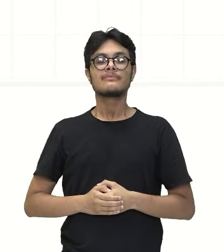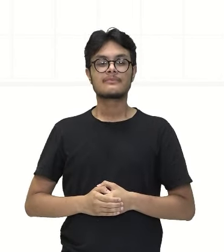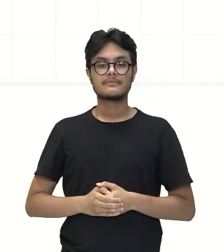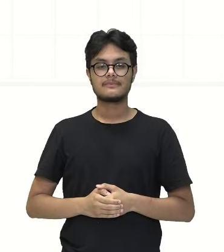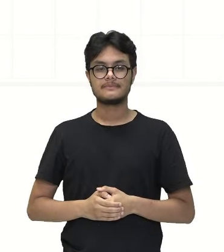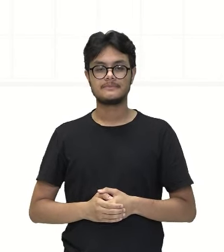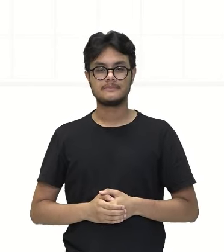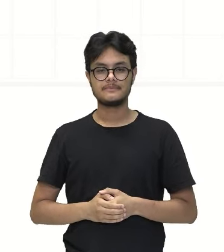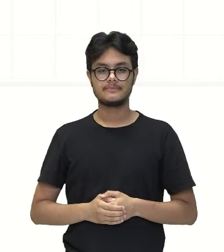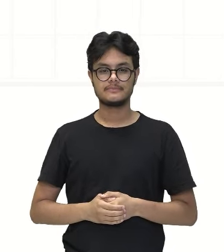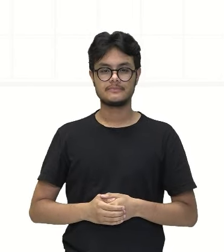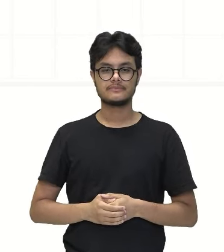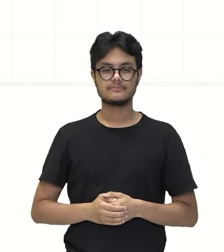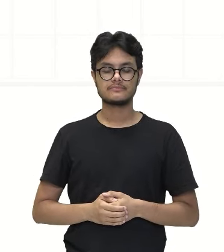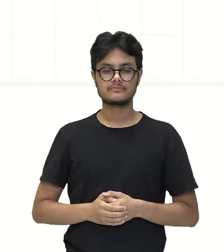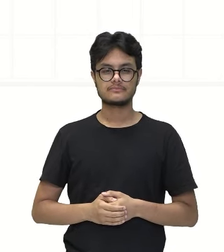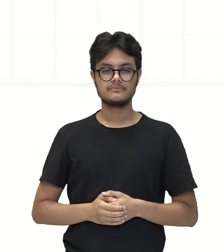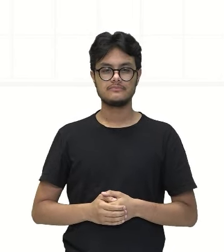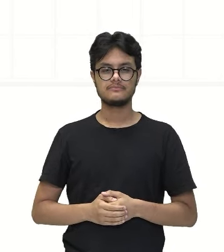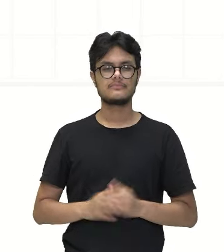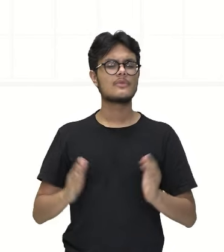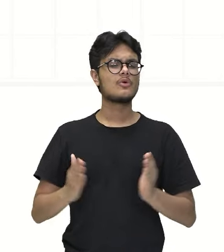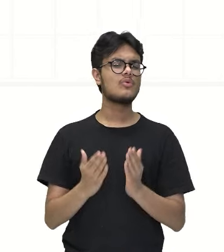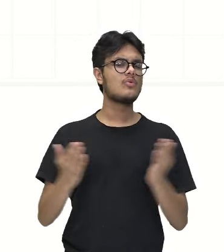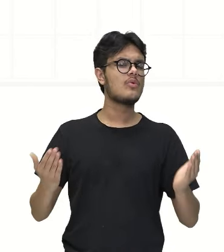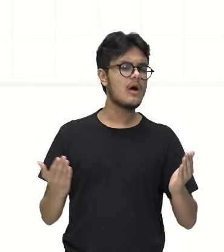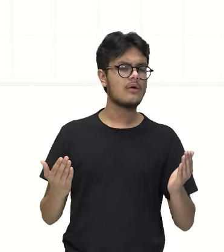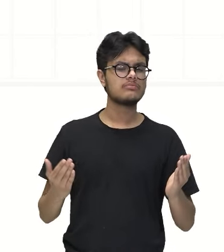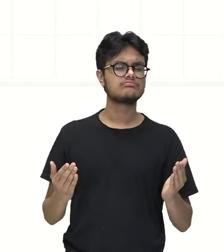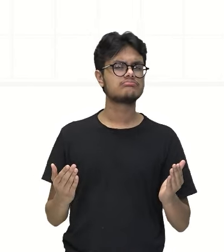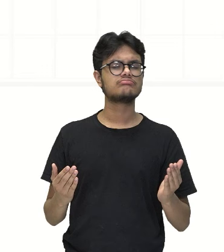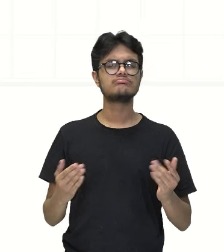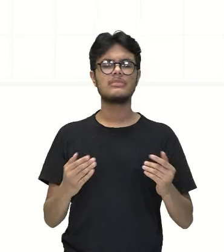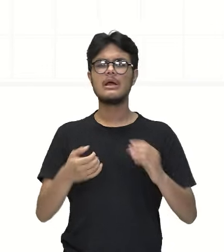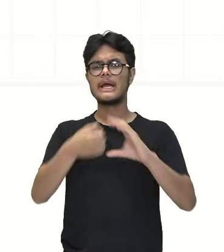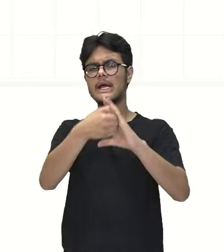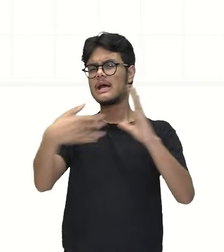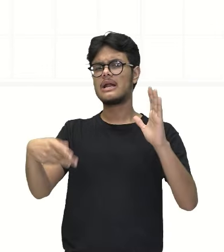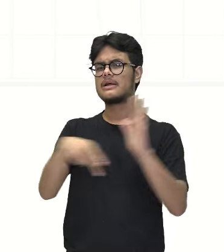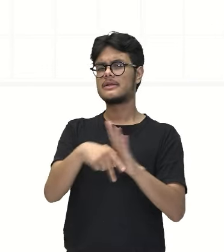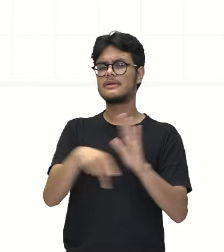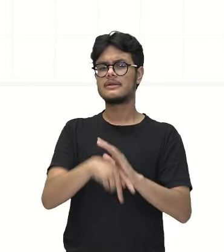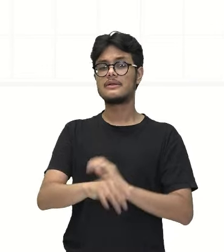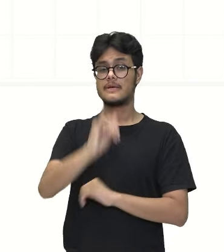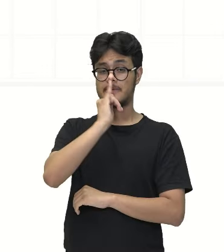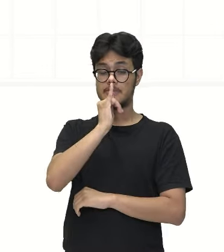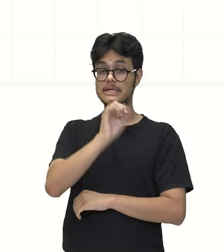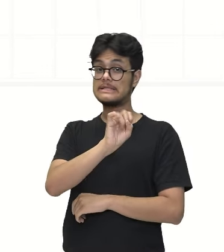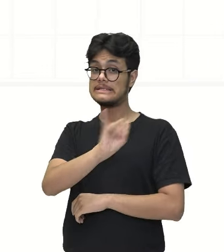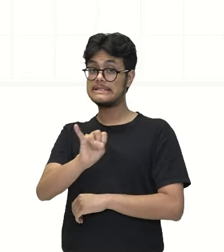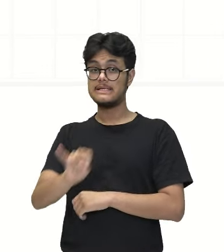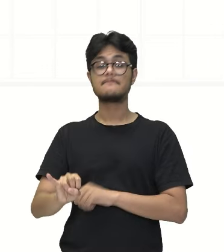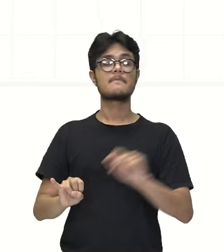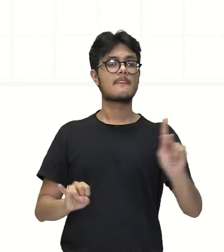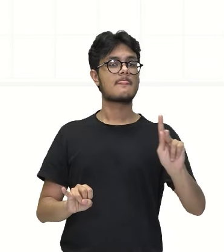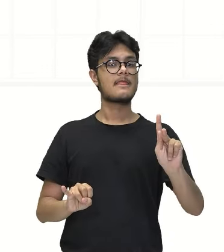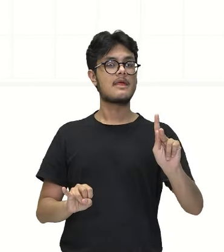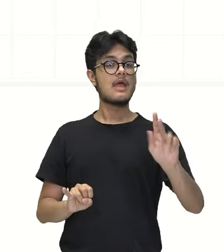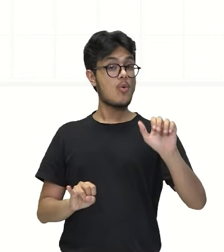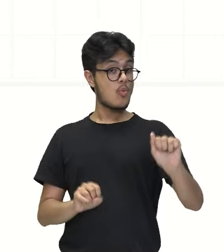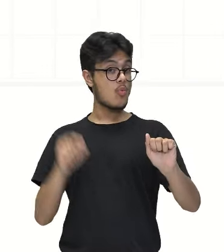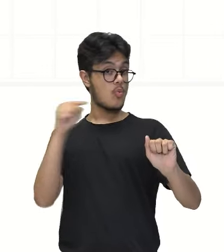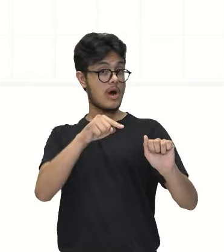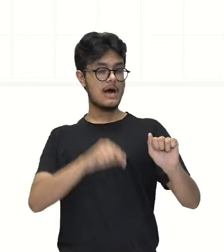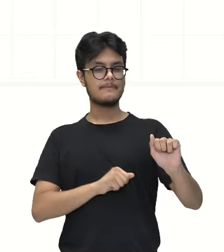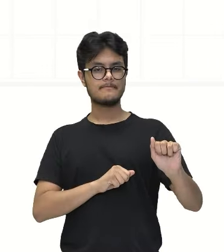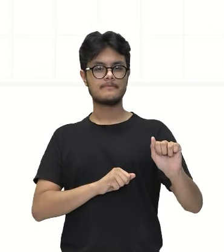intrínseca aqui no problema. Qual é essa relação? A relação é que a medida da hipotenusa é a soma